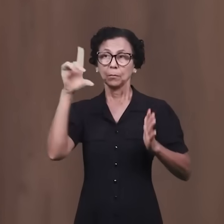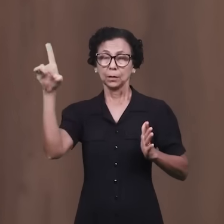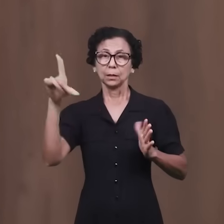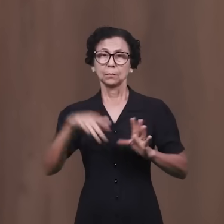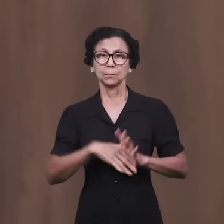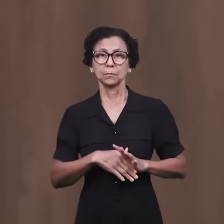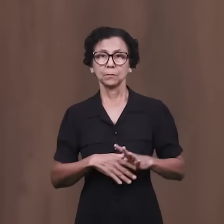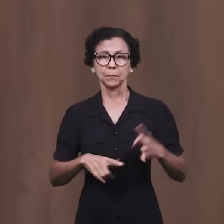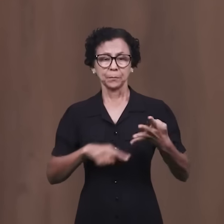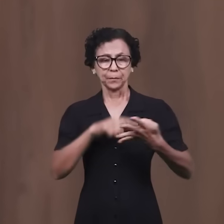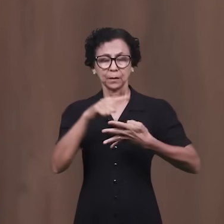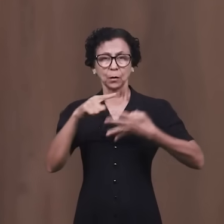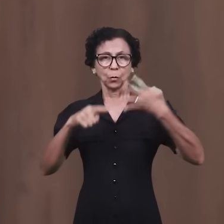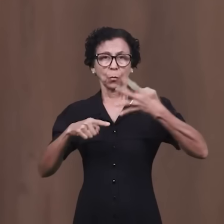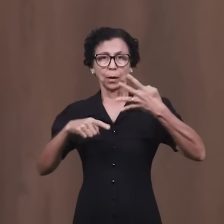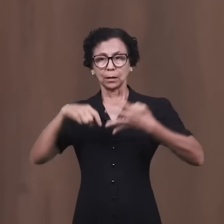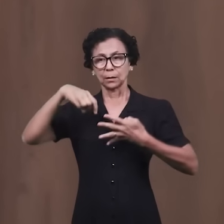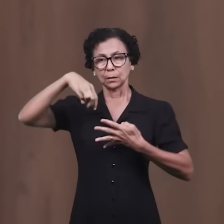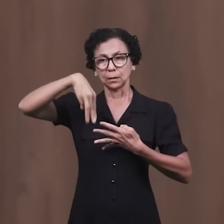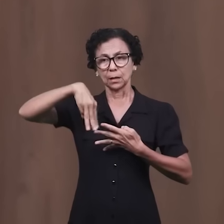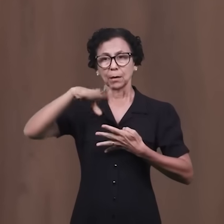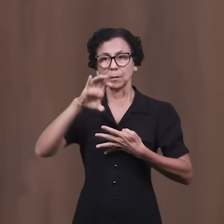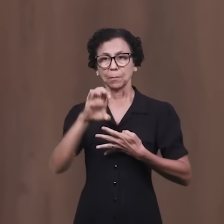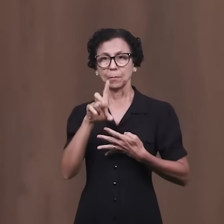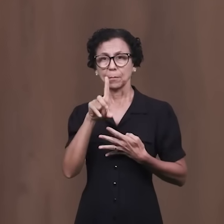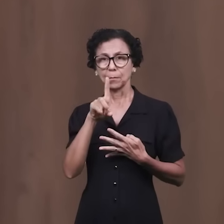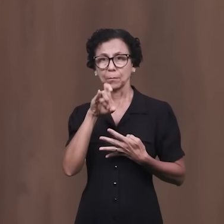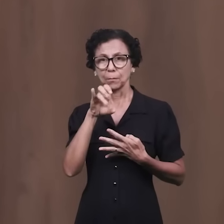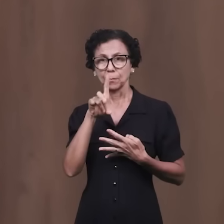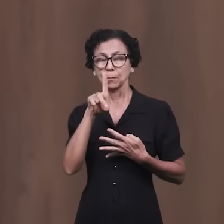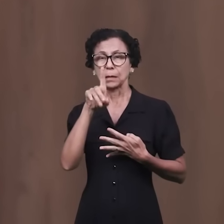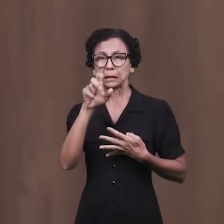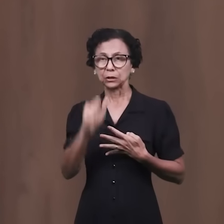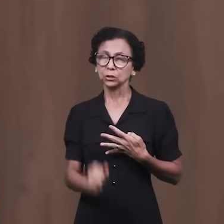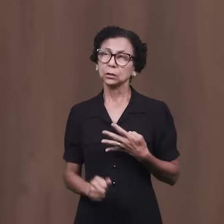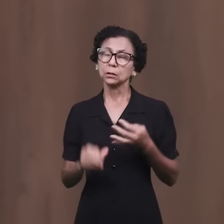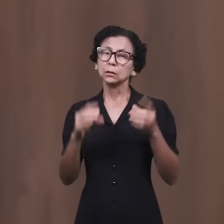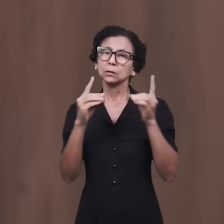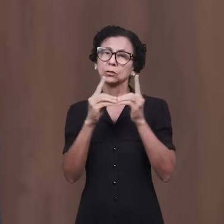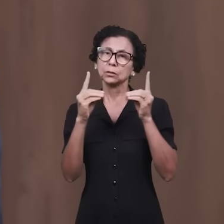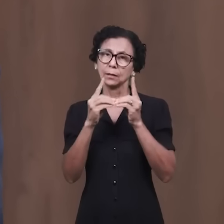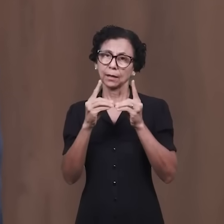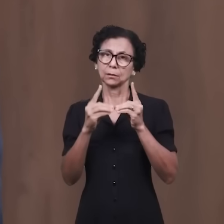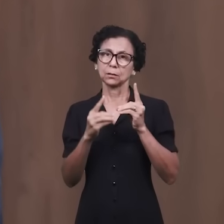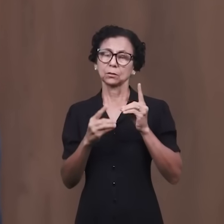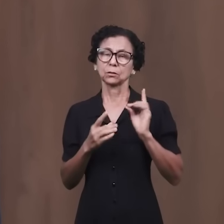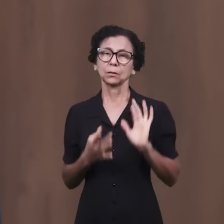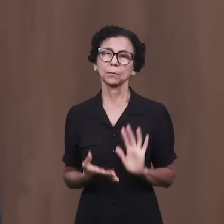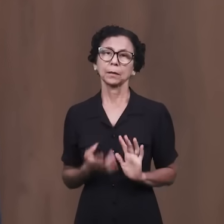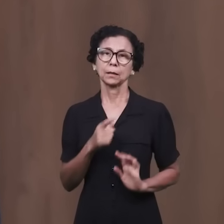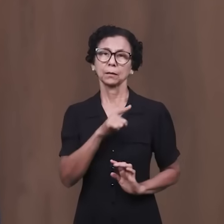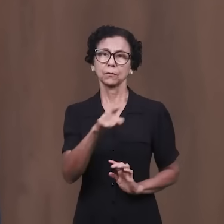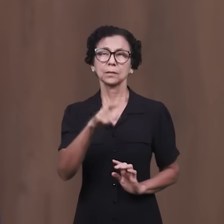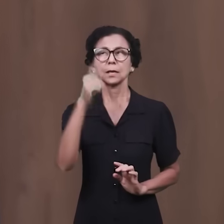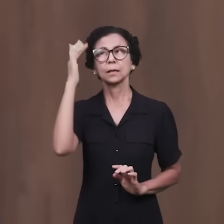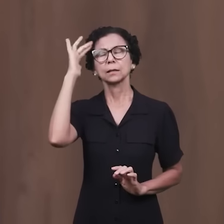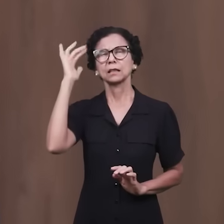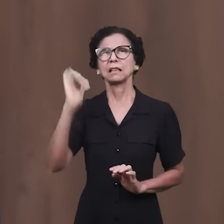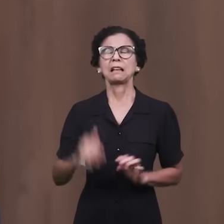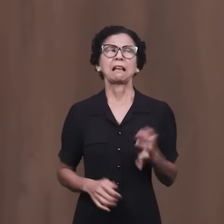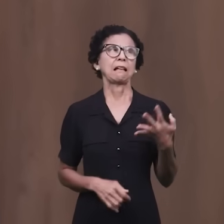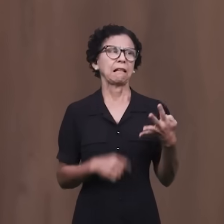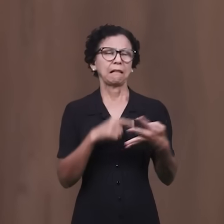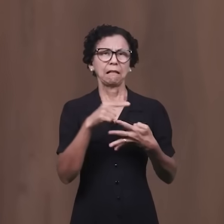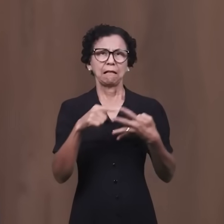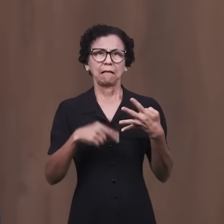falamos quarta medida, nós estamos usando uma linguagem didática para mostrar a você, meu irmão, né? Mas